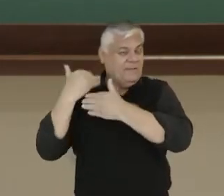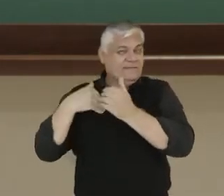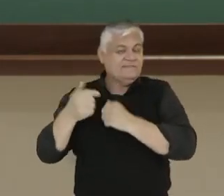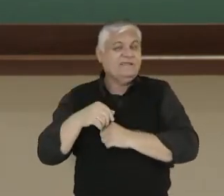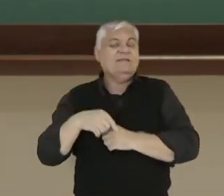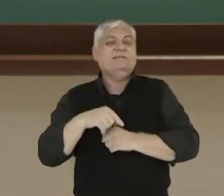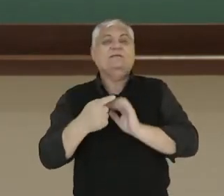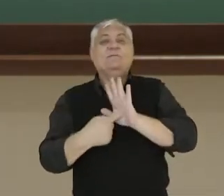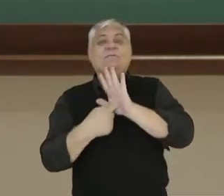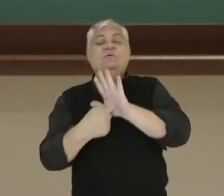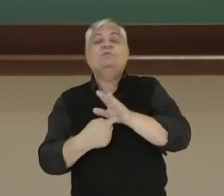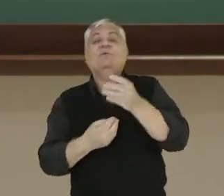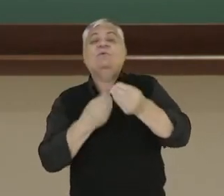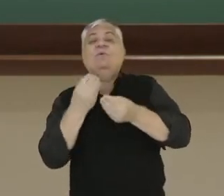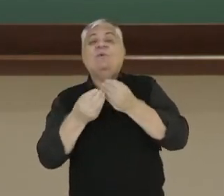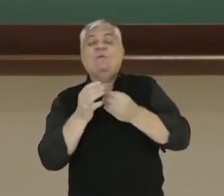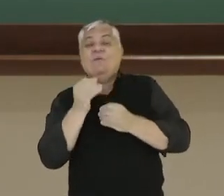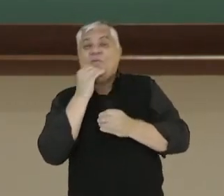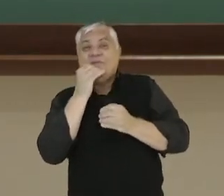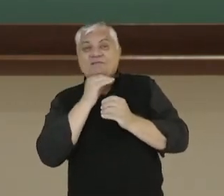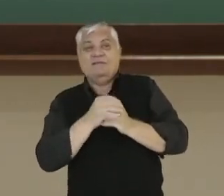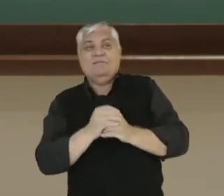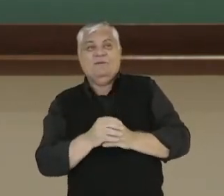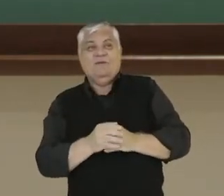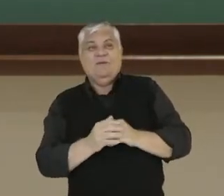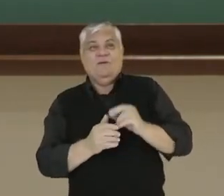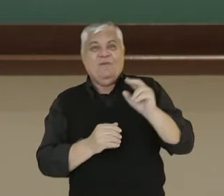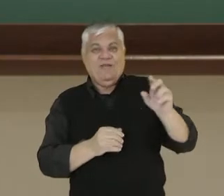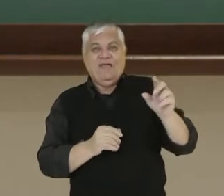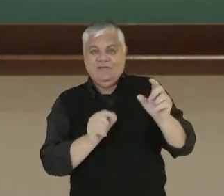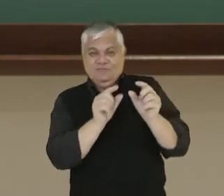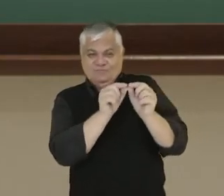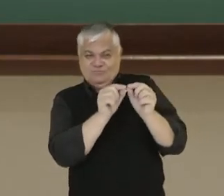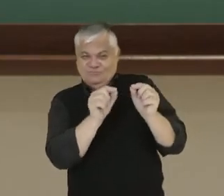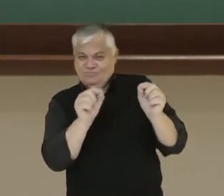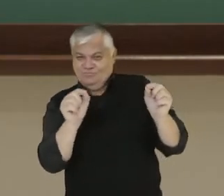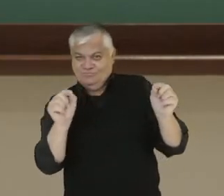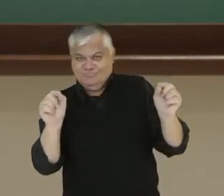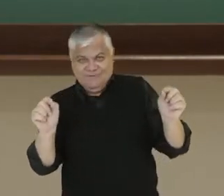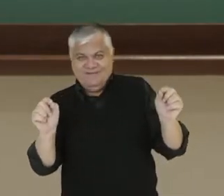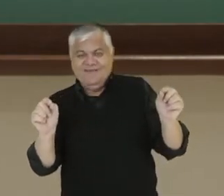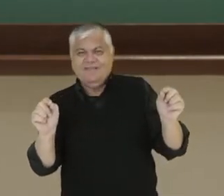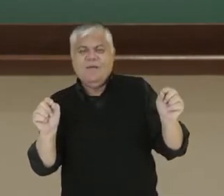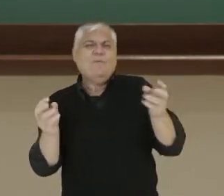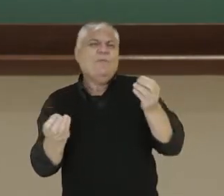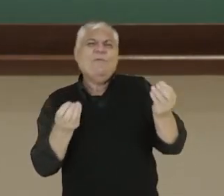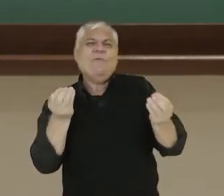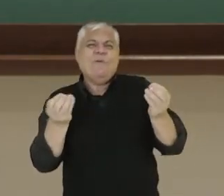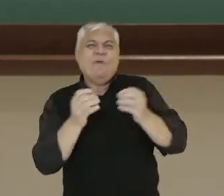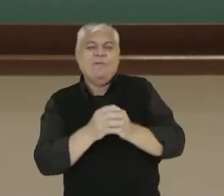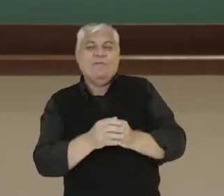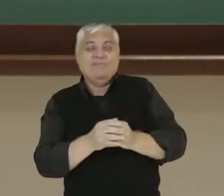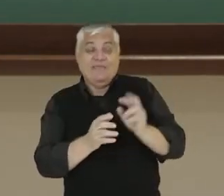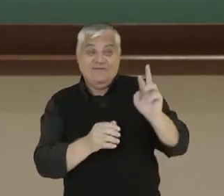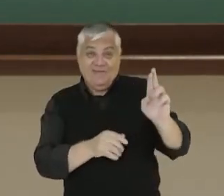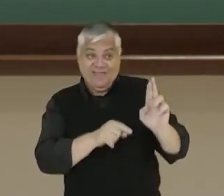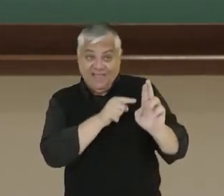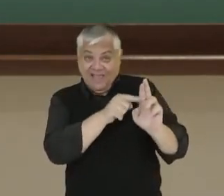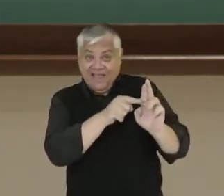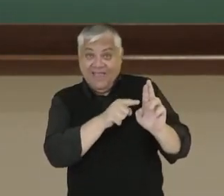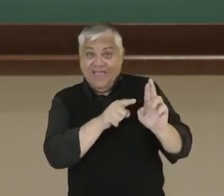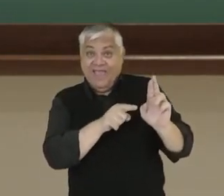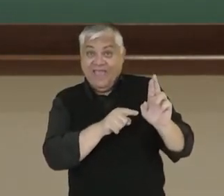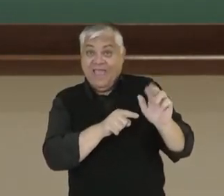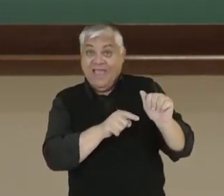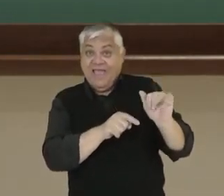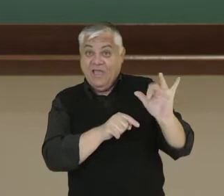de incidência, que é o ângulo entre o raio incidente e a reta normal. E lembra? E temos o raio refletido, que